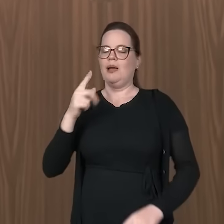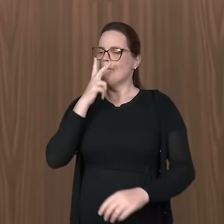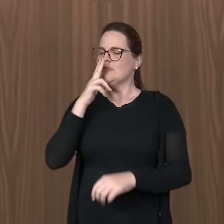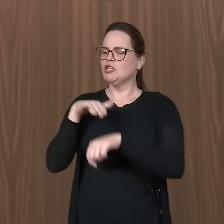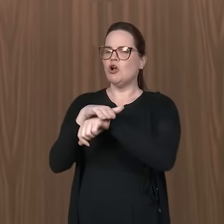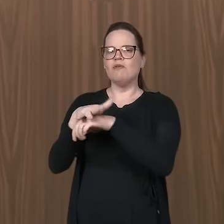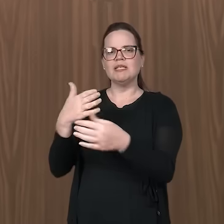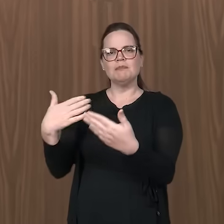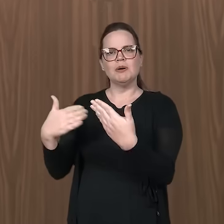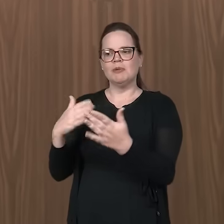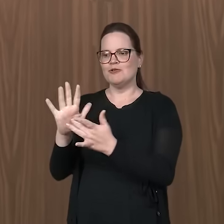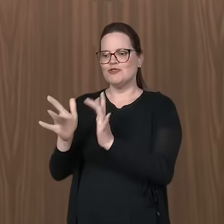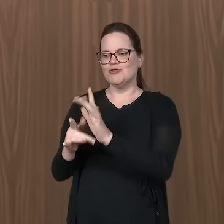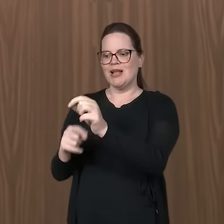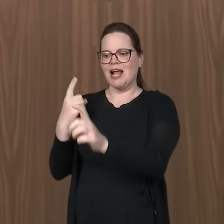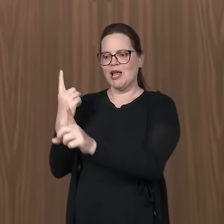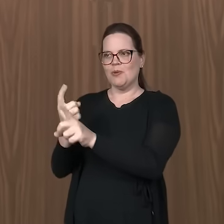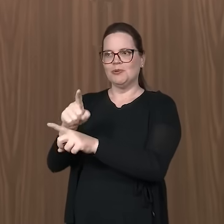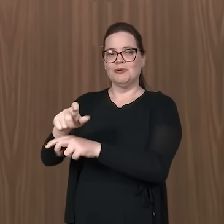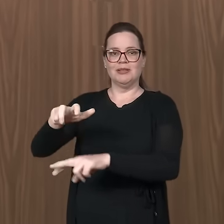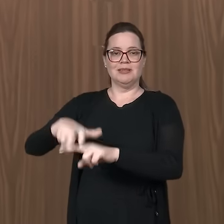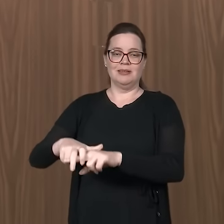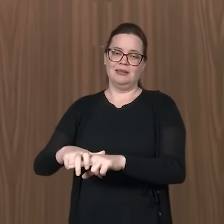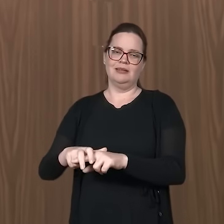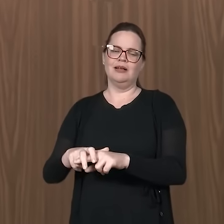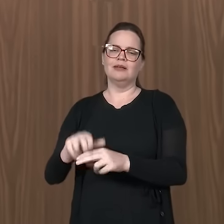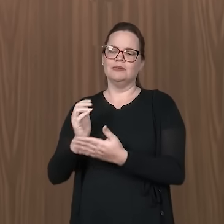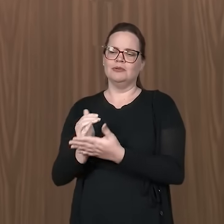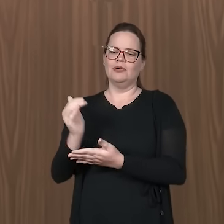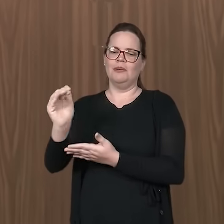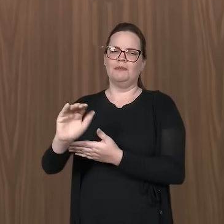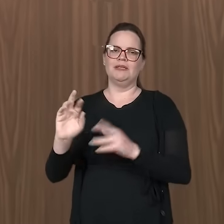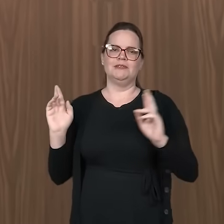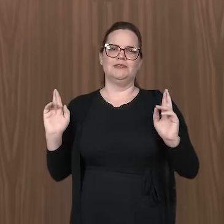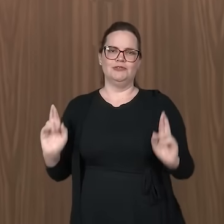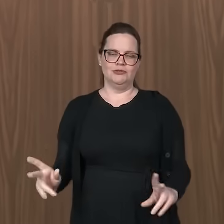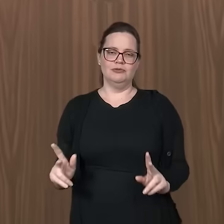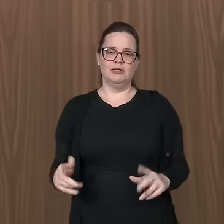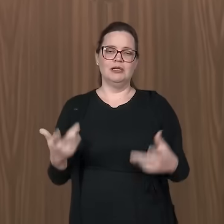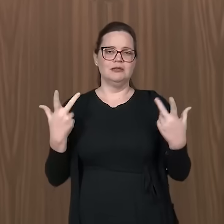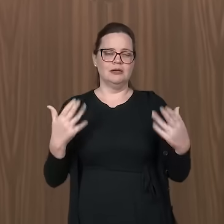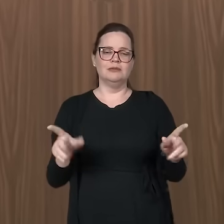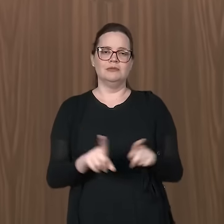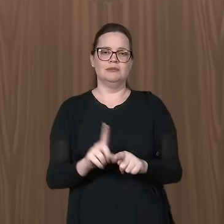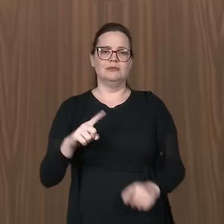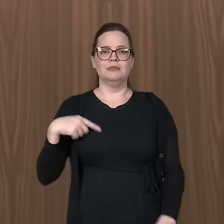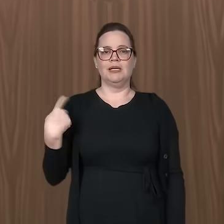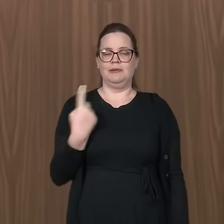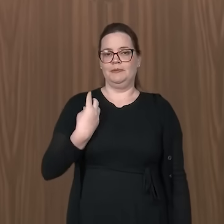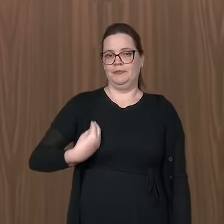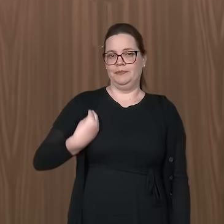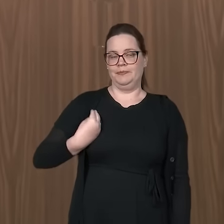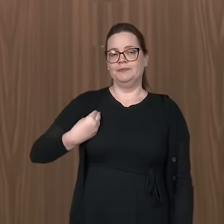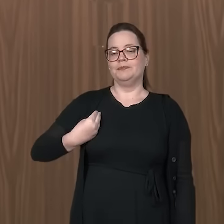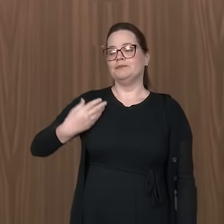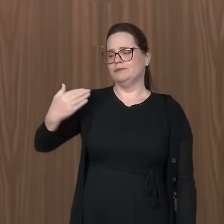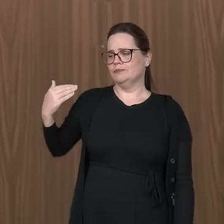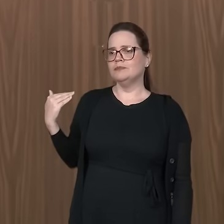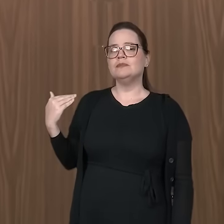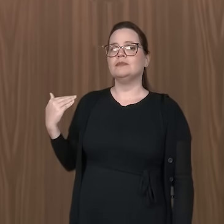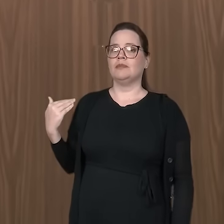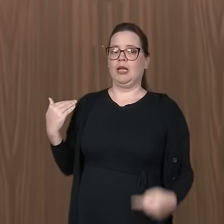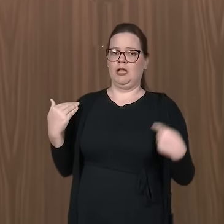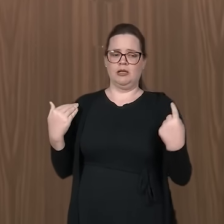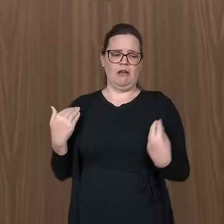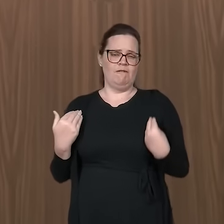Senhor, tudo passa a ser diferente, tudo muda na vida dela. Assim também foi com as nossas vidas. Nós tínhamos